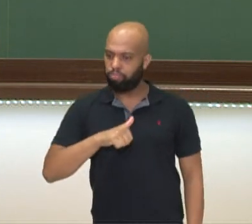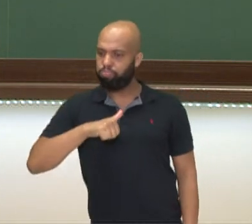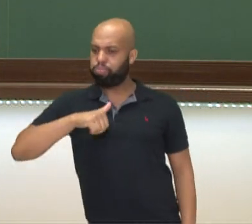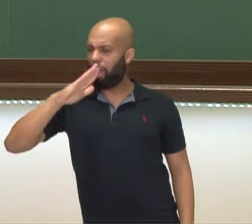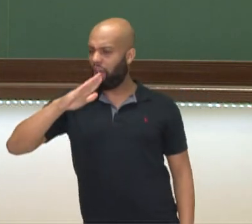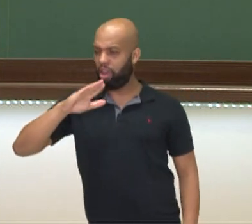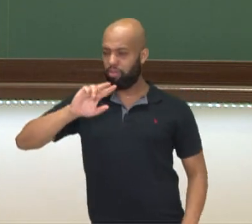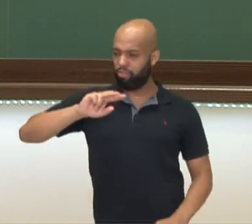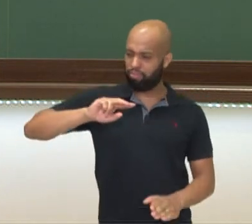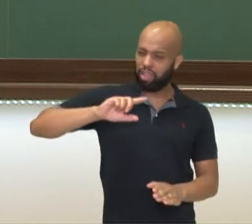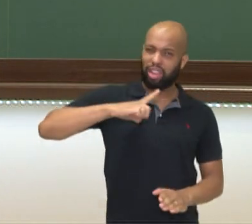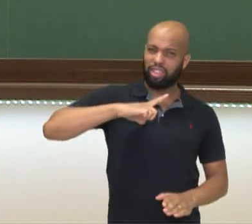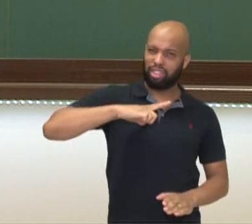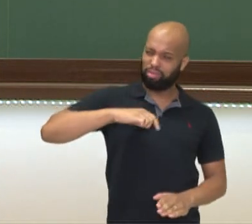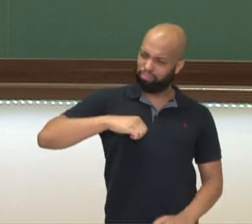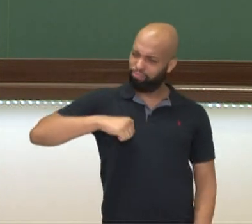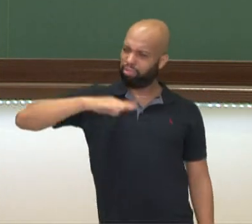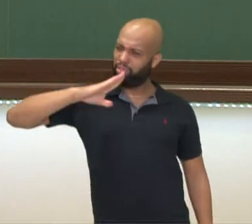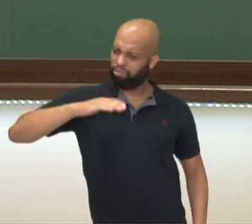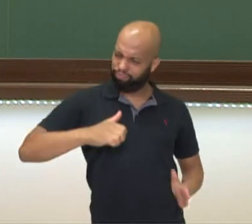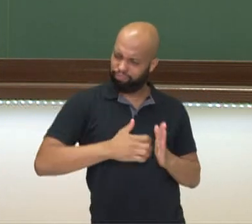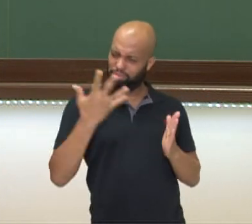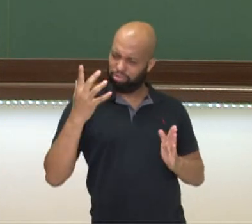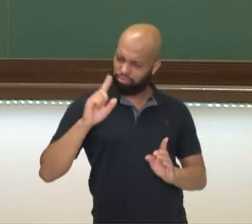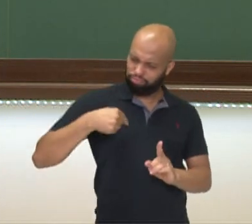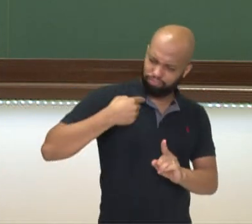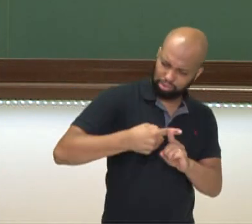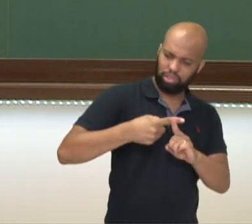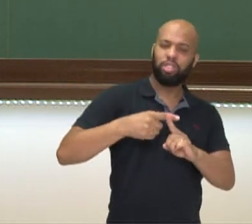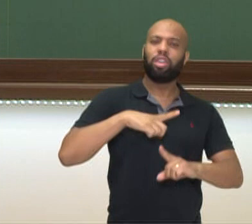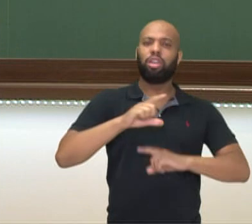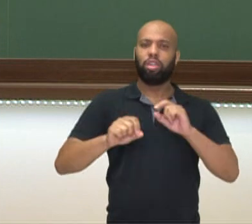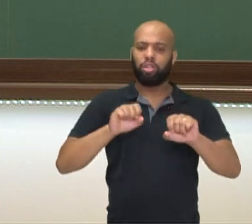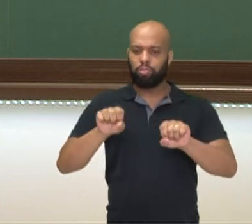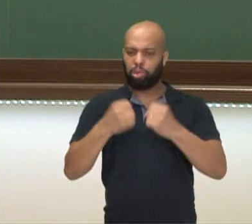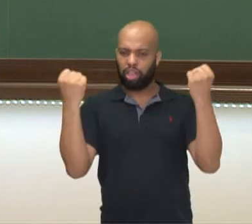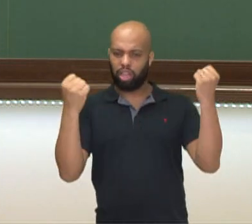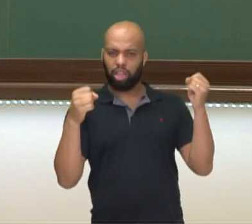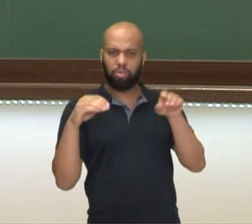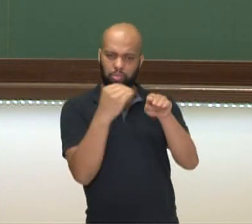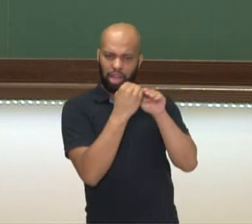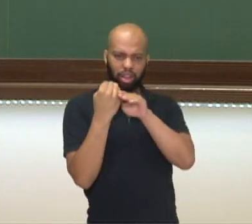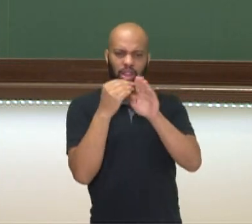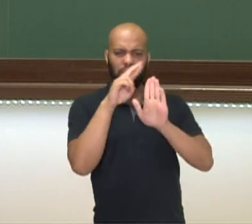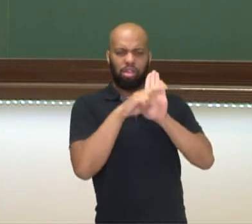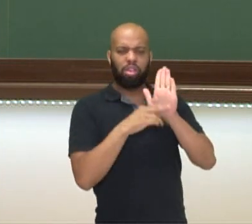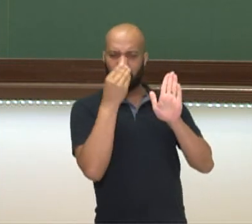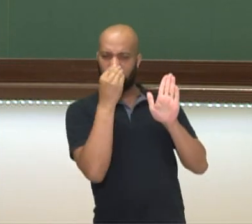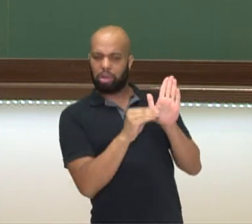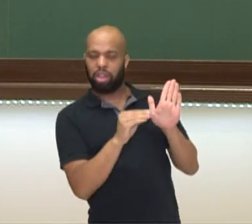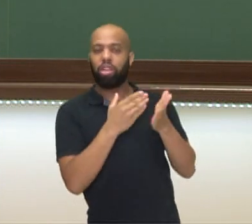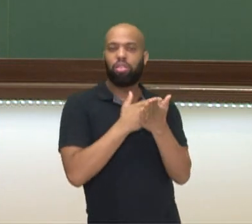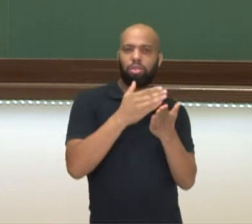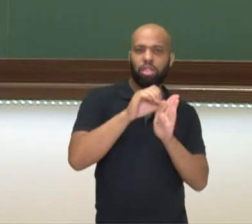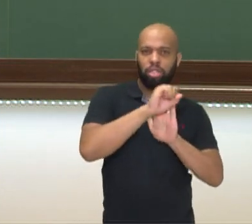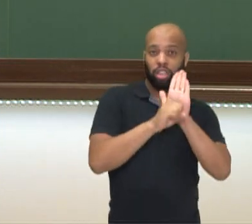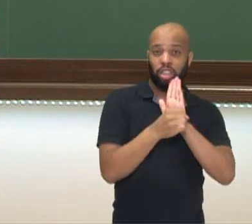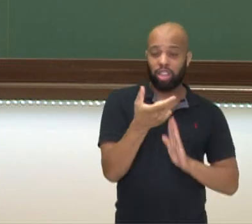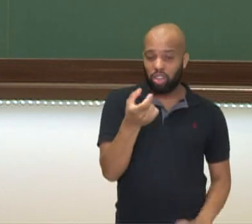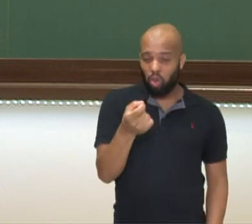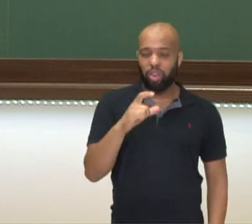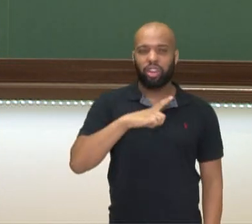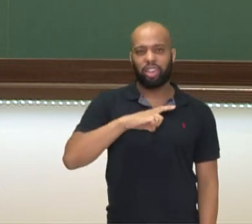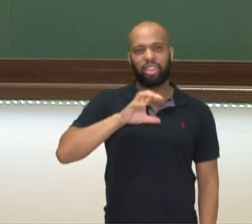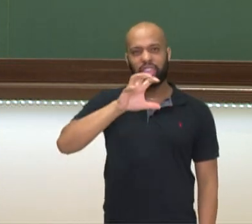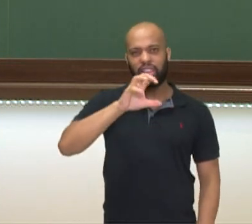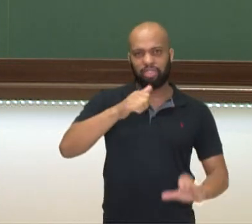10ª potência, quebrando com todos os padrões que já existiram. Então, o início do século XX ele é caracterizado por